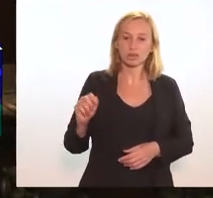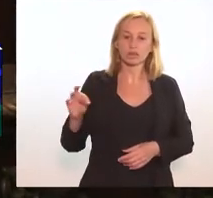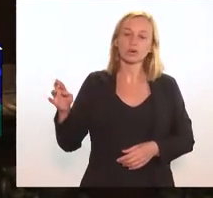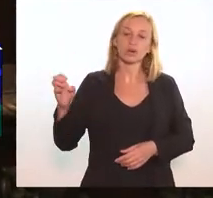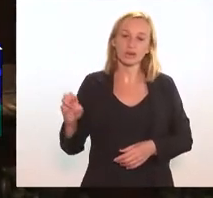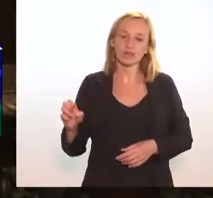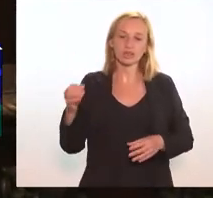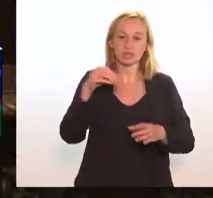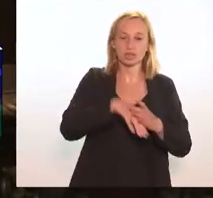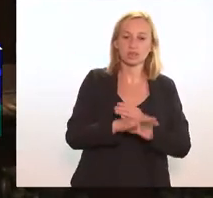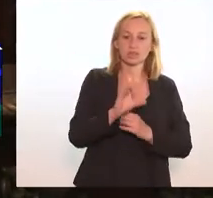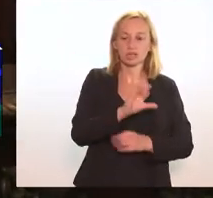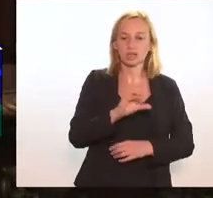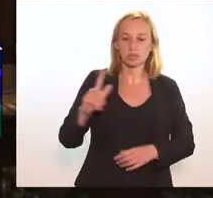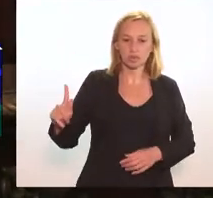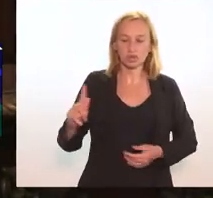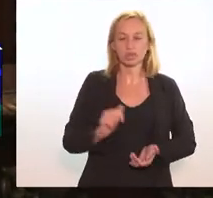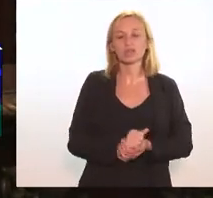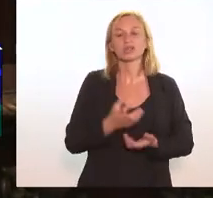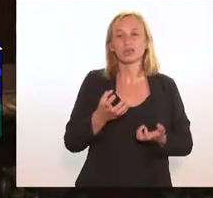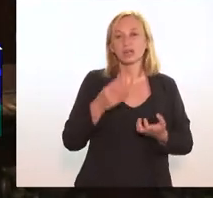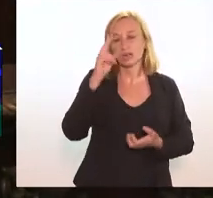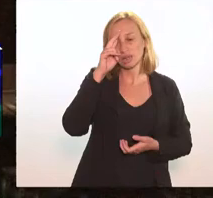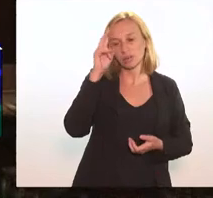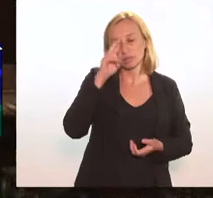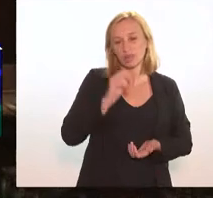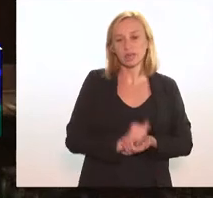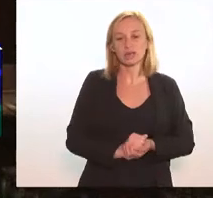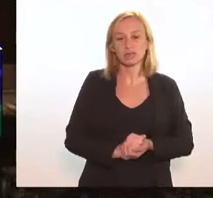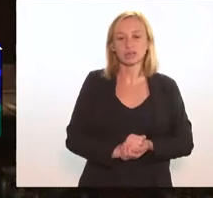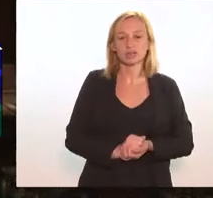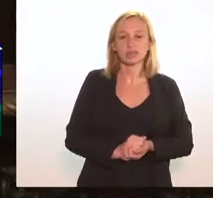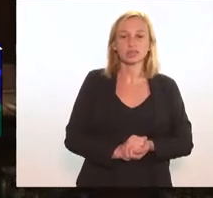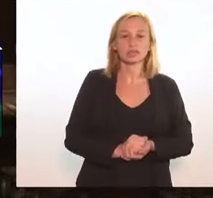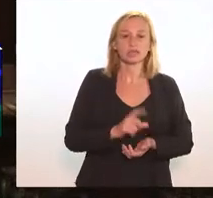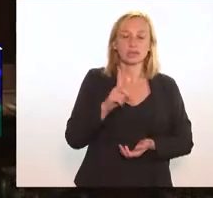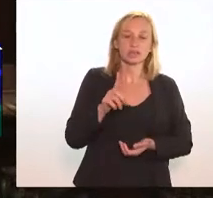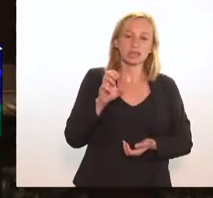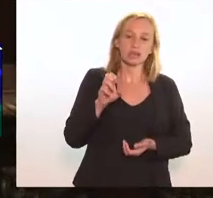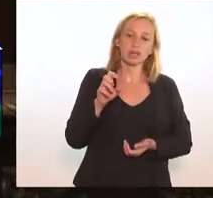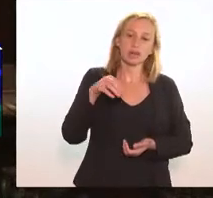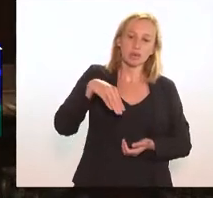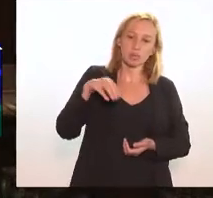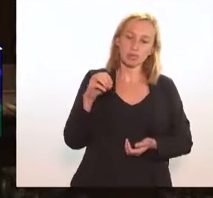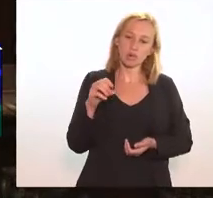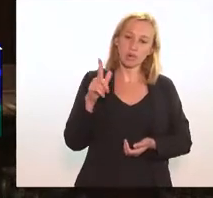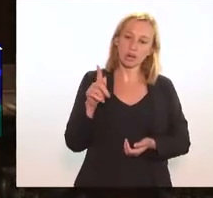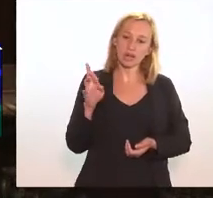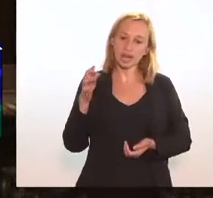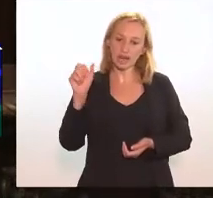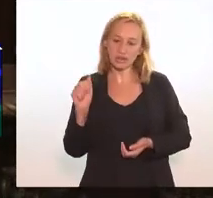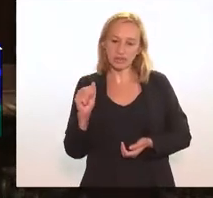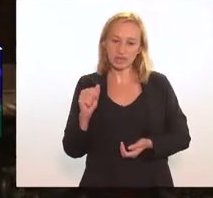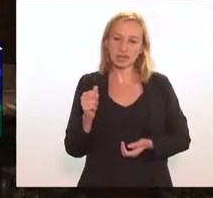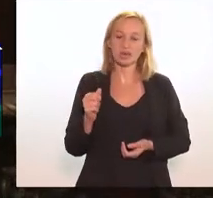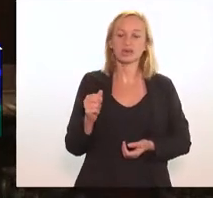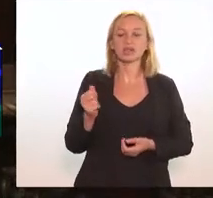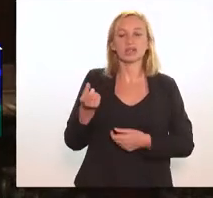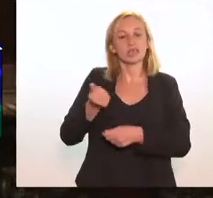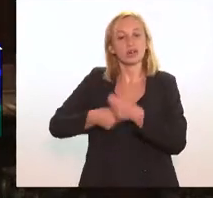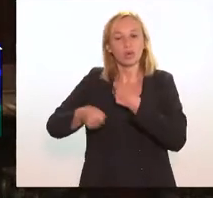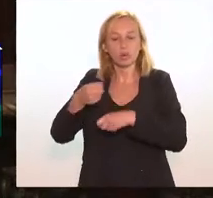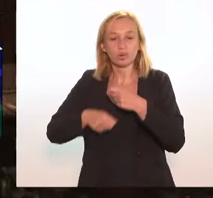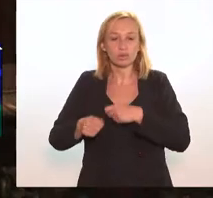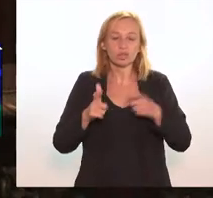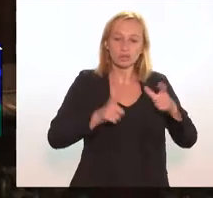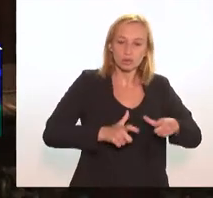Campo Grande, e aí eu quero lembrar a densidade demográfica da Zona Oeste de Campo Grande, a densidade econômica, como esse bairro,